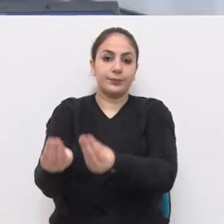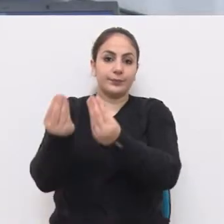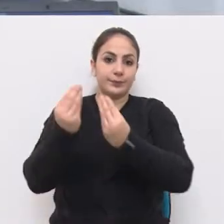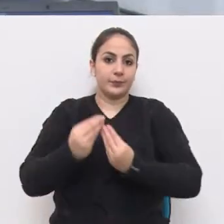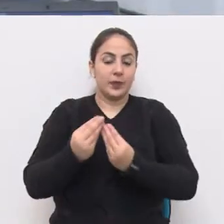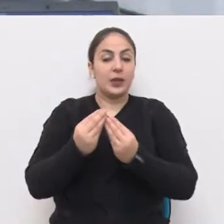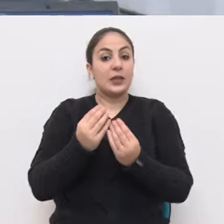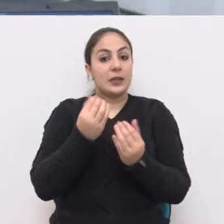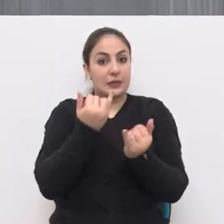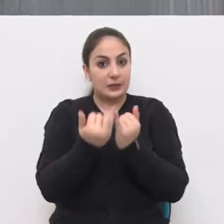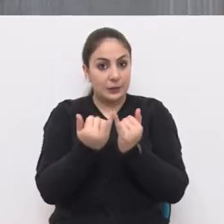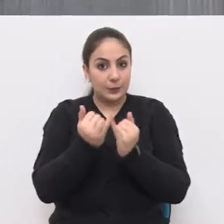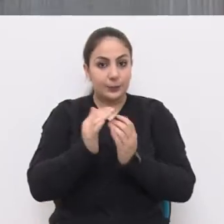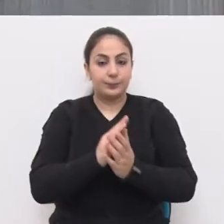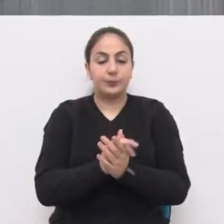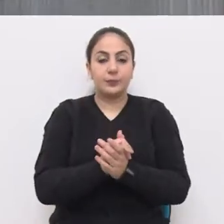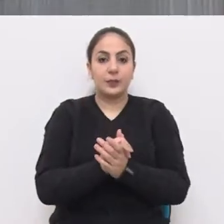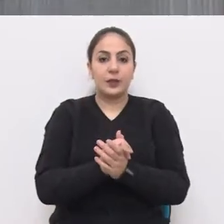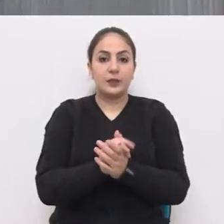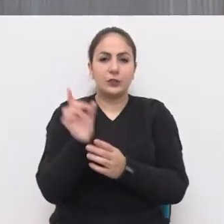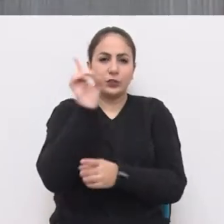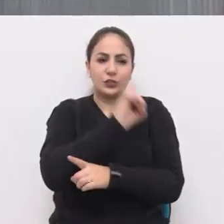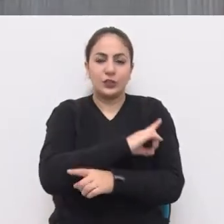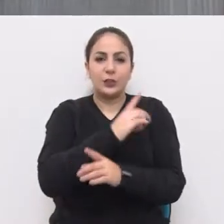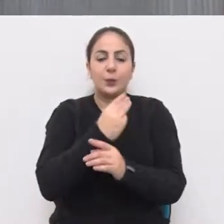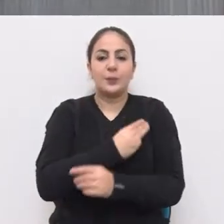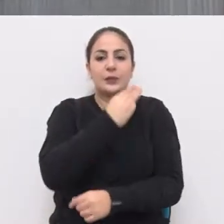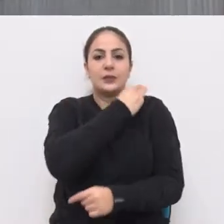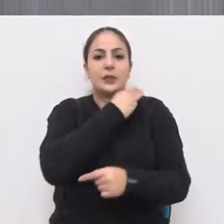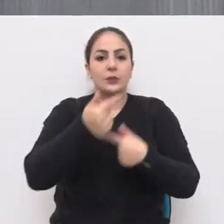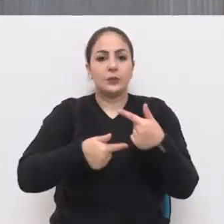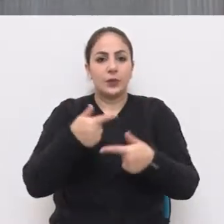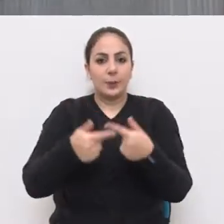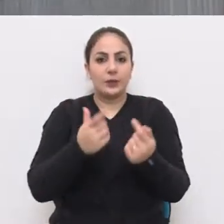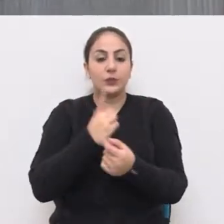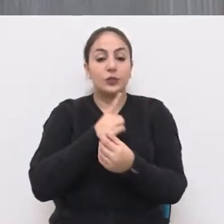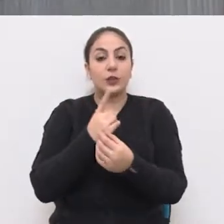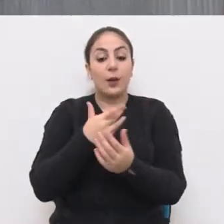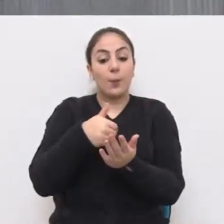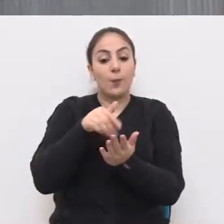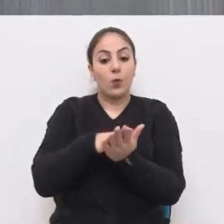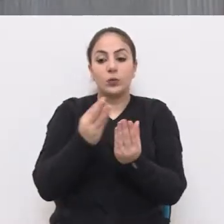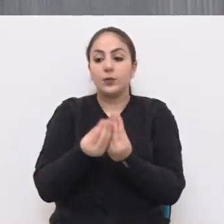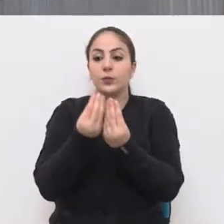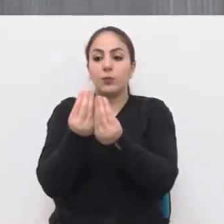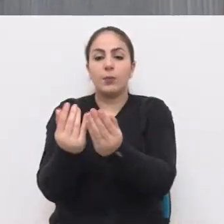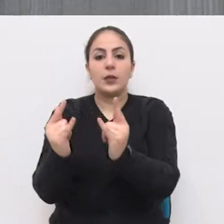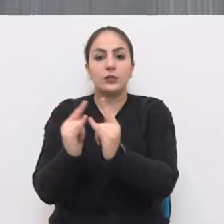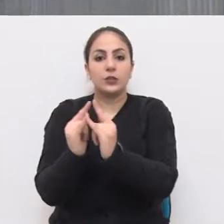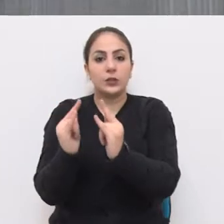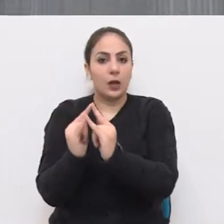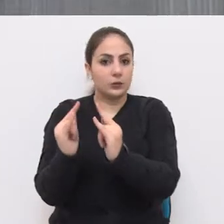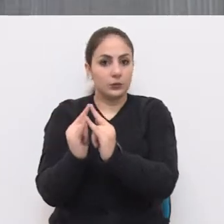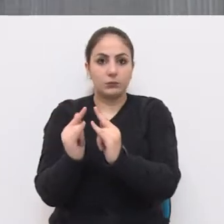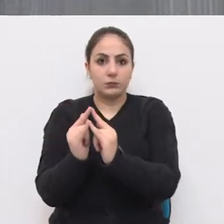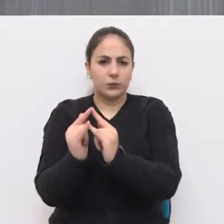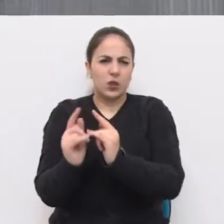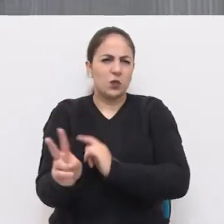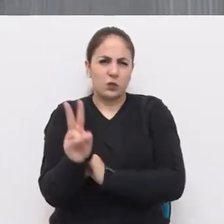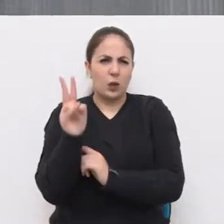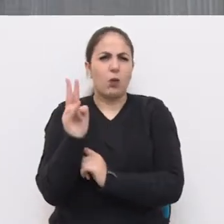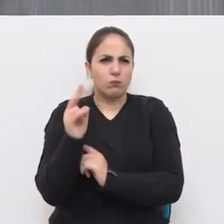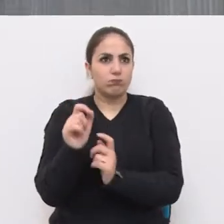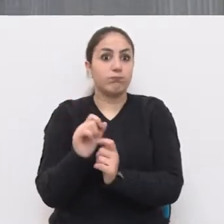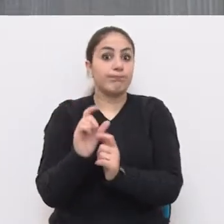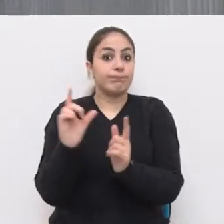Ele exemplifica. Esses dias o pessoal do Ministério do Trabalho tinha uma multa para doar para uma entidade, uma multa no valor bem